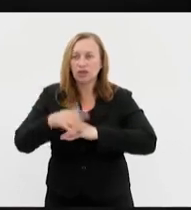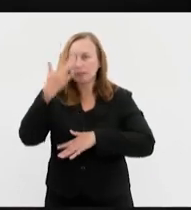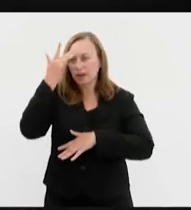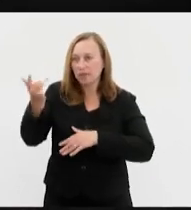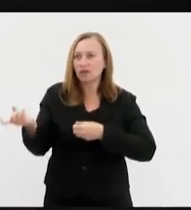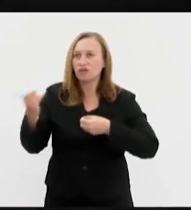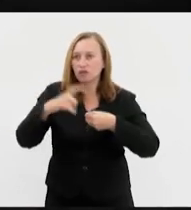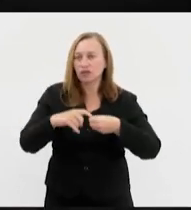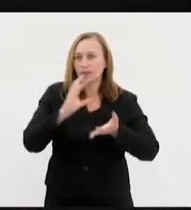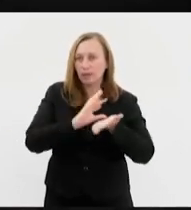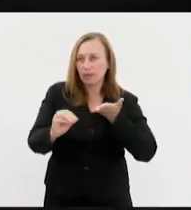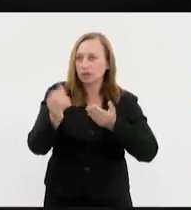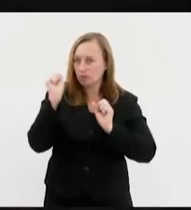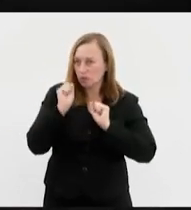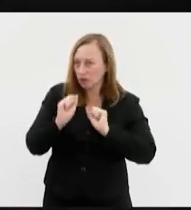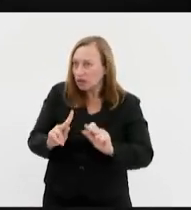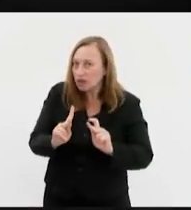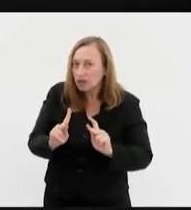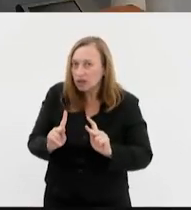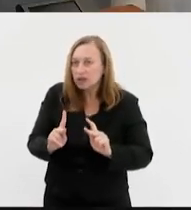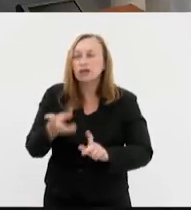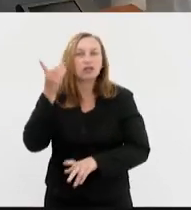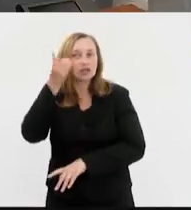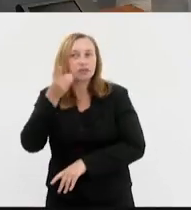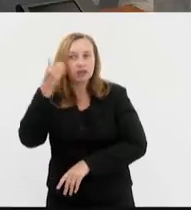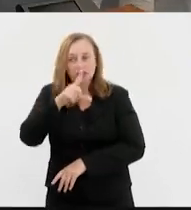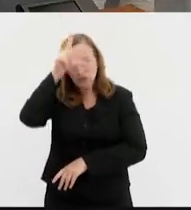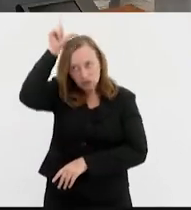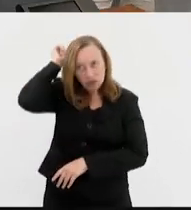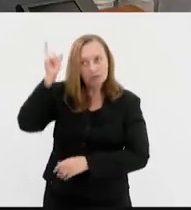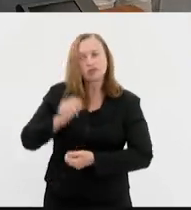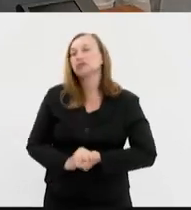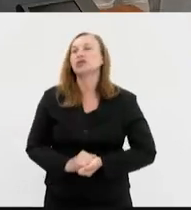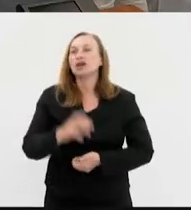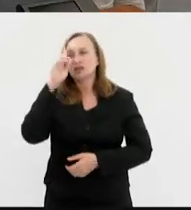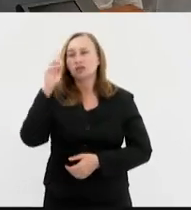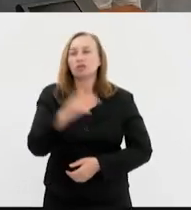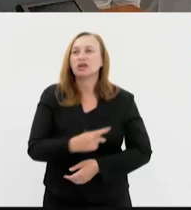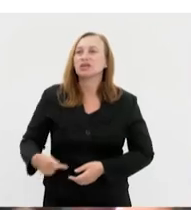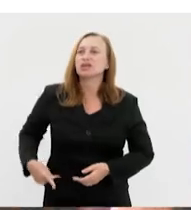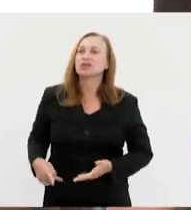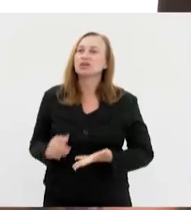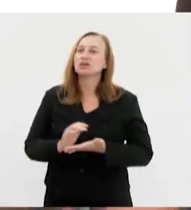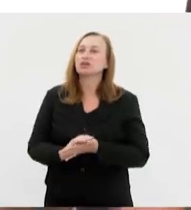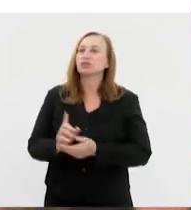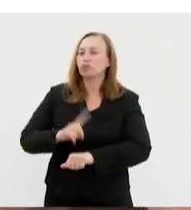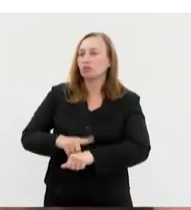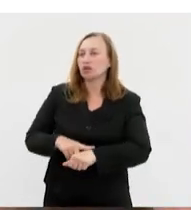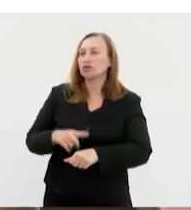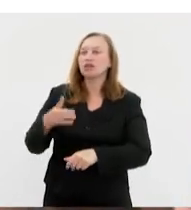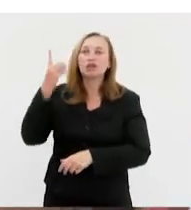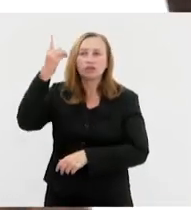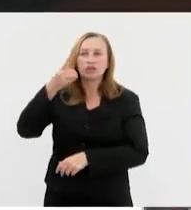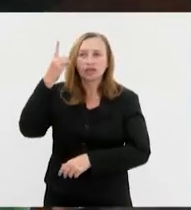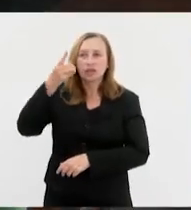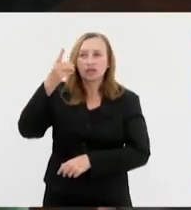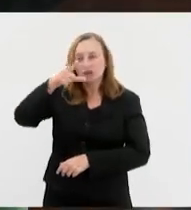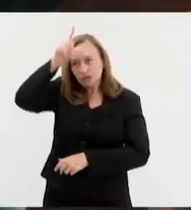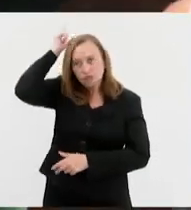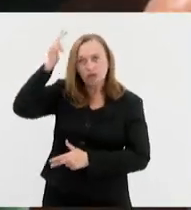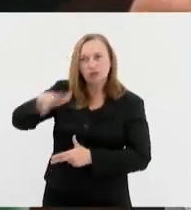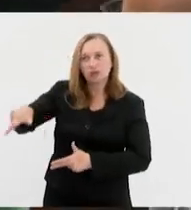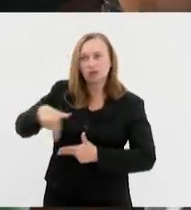pauta, republica a pauta. Pode ser? Deputado Luiz Paulo, então. Presidente, enquanto o deputado Luiz Paulo se dirige à tribuna, saudar a presença